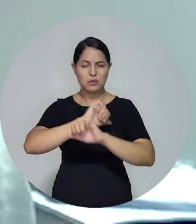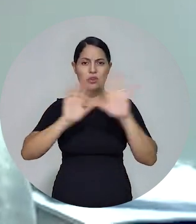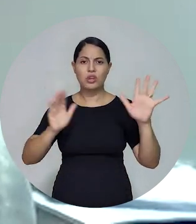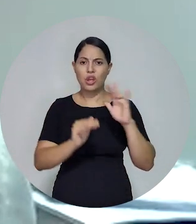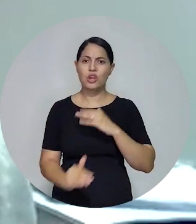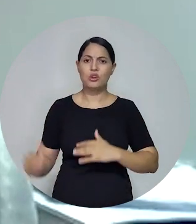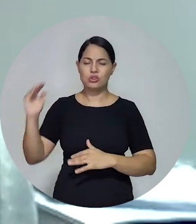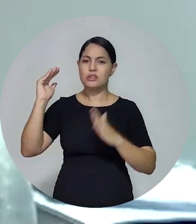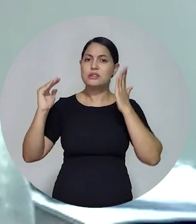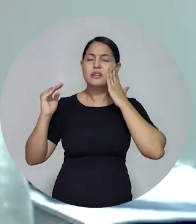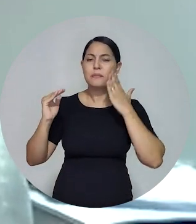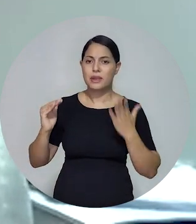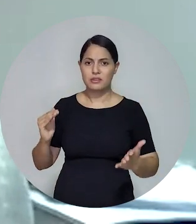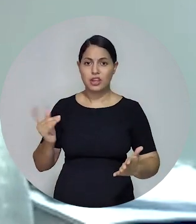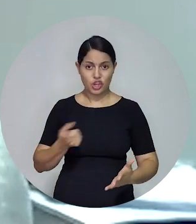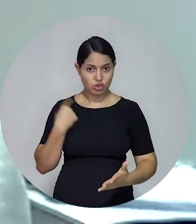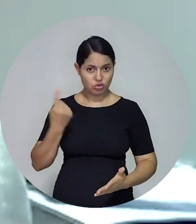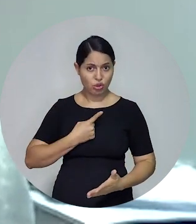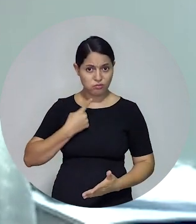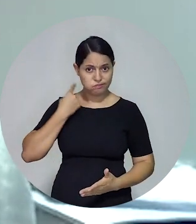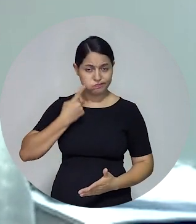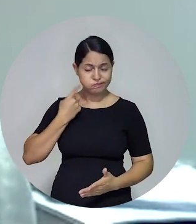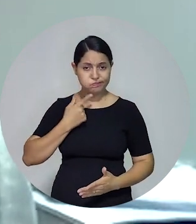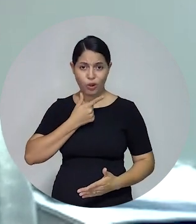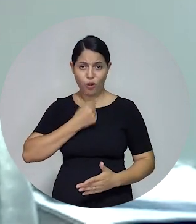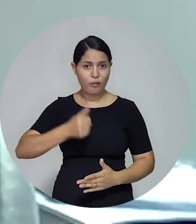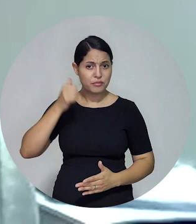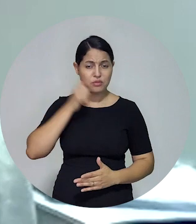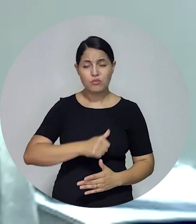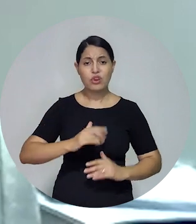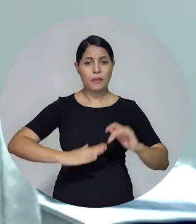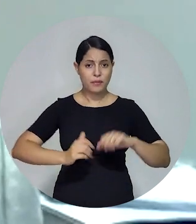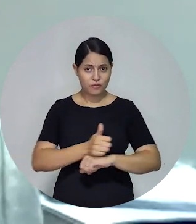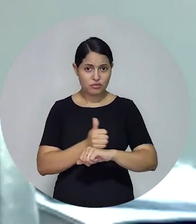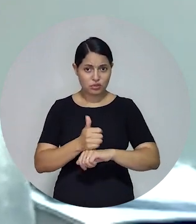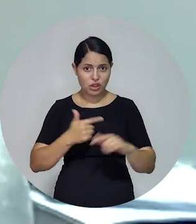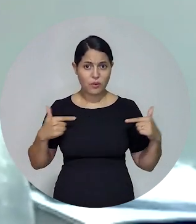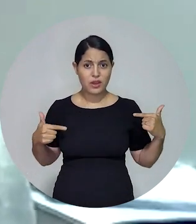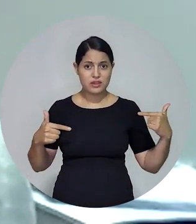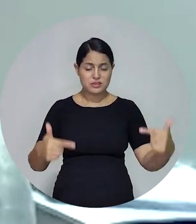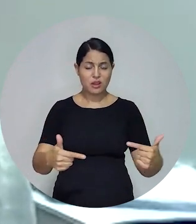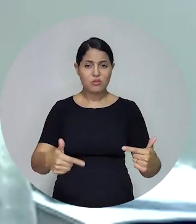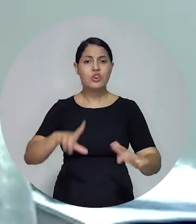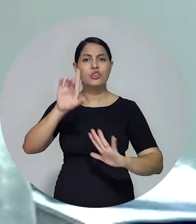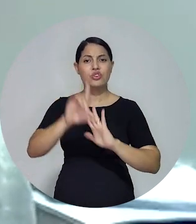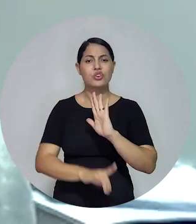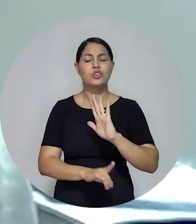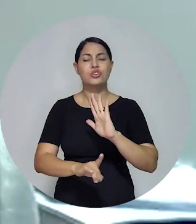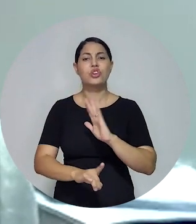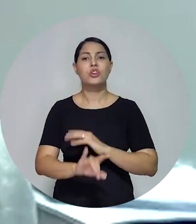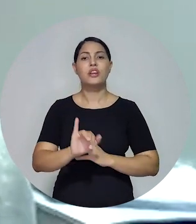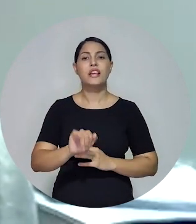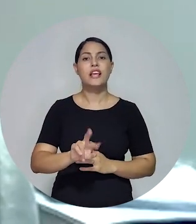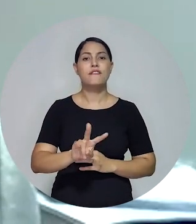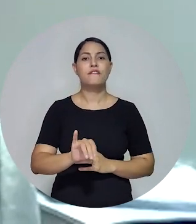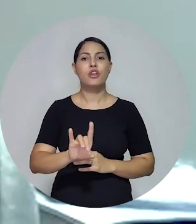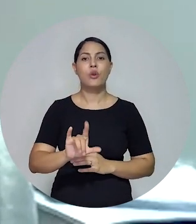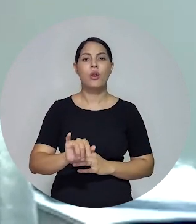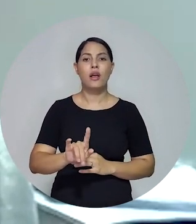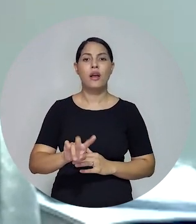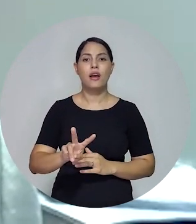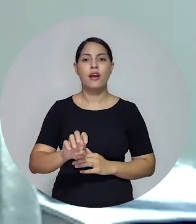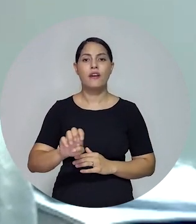do Brasil, fazendo chegar a todas as autoridades que o advogado ou advogada no exercício do profissional, ele